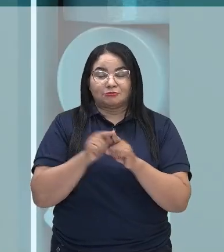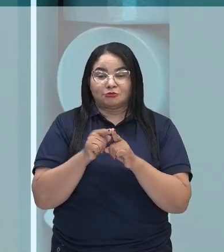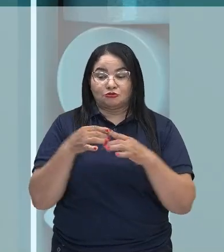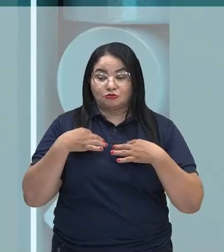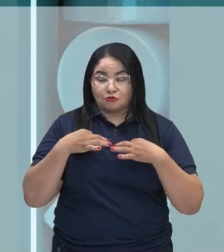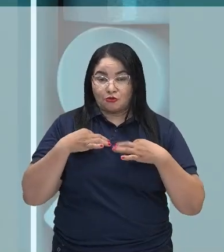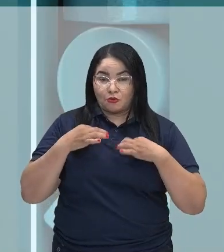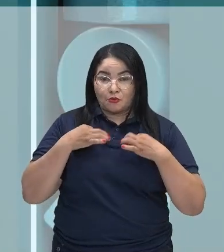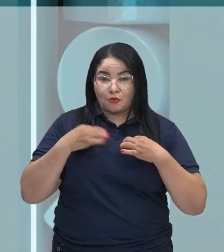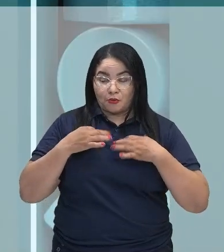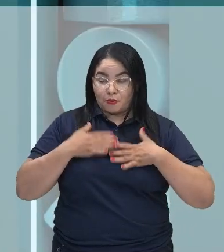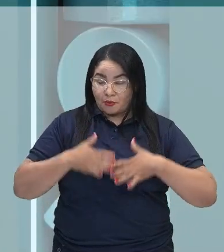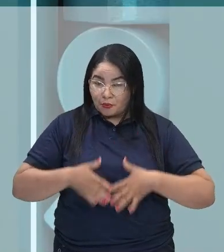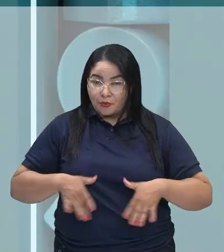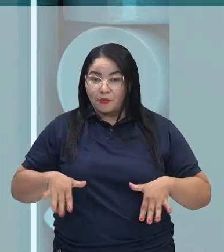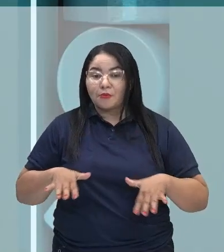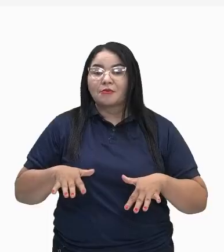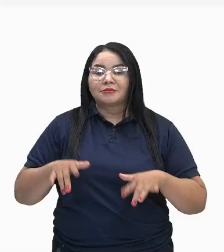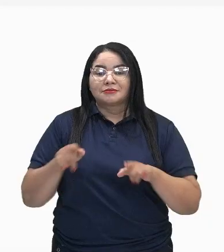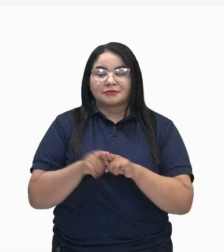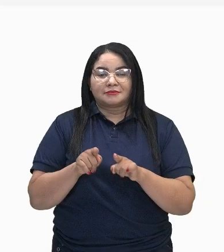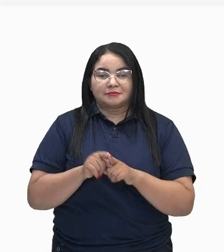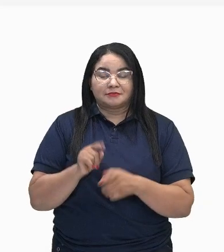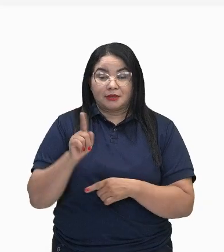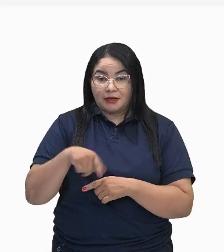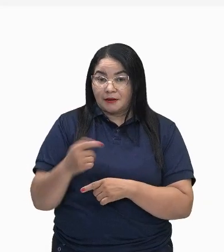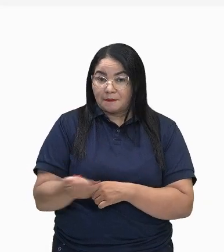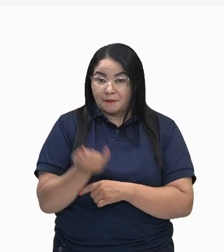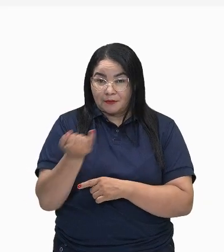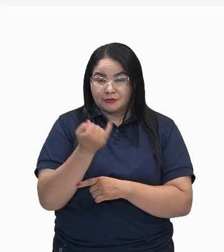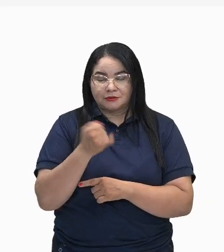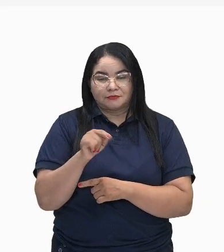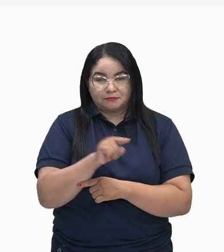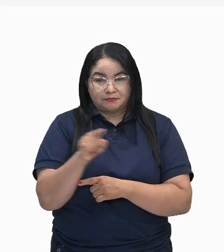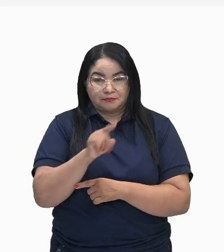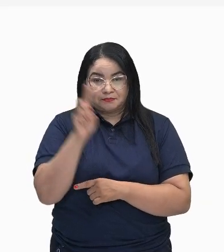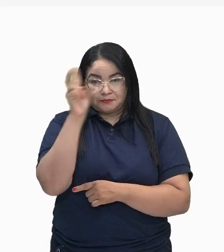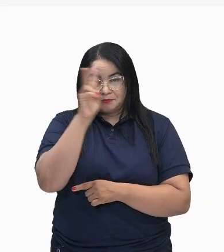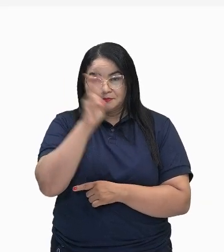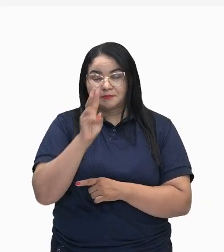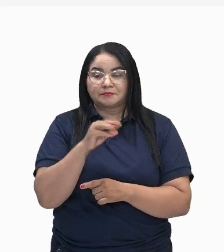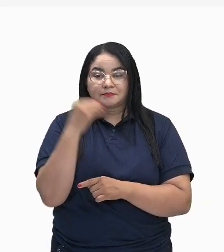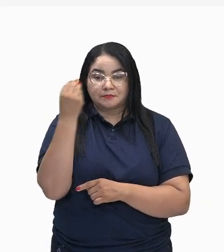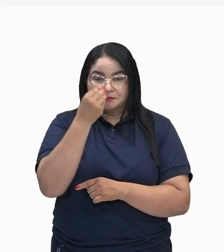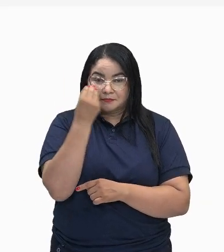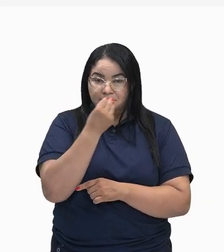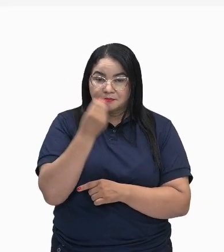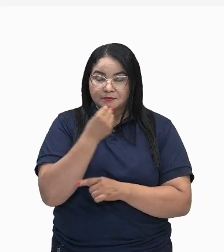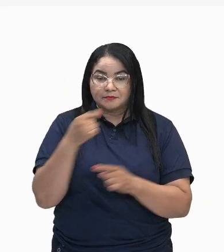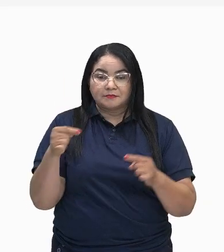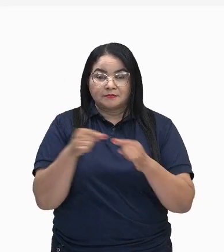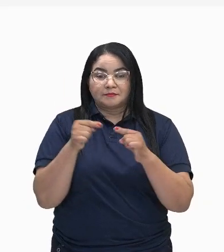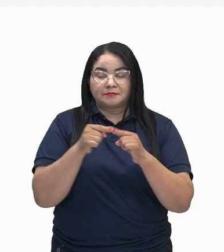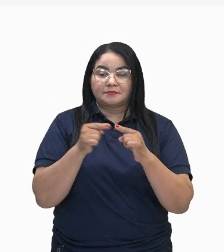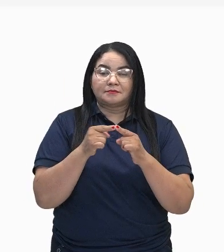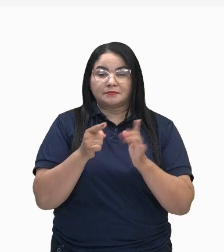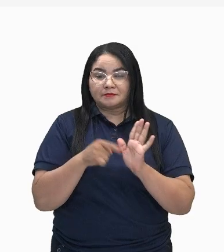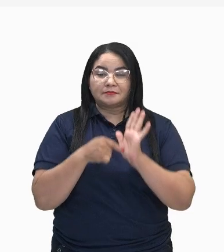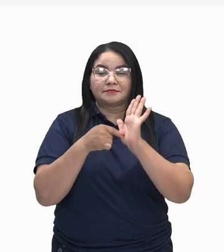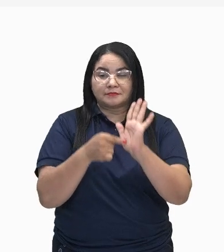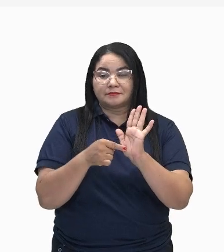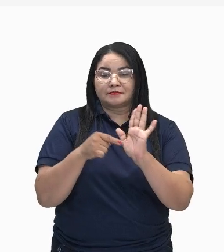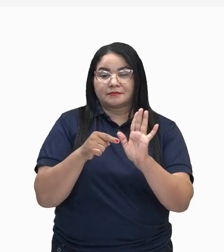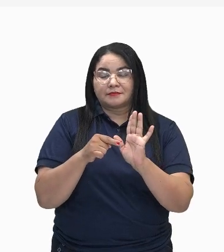o figurino. Então, é importante lembrar que a maquiagem cênica não é apenas uma questão de técnica,